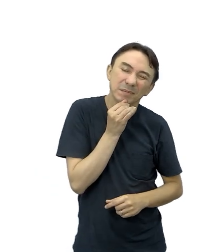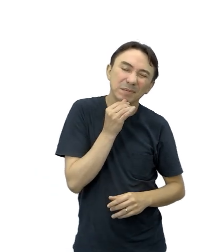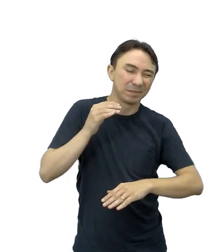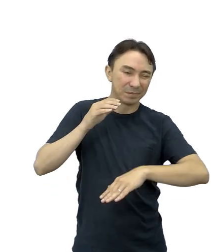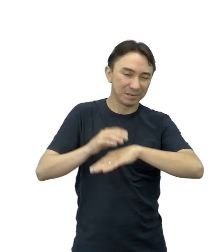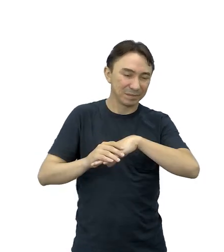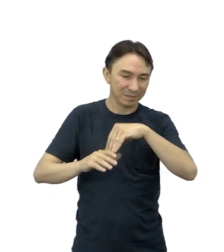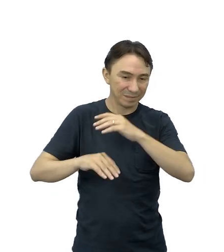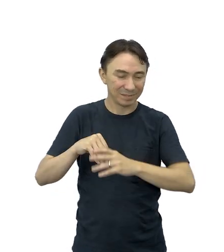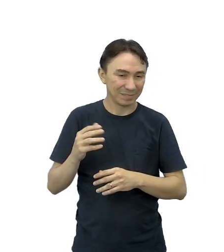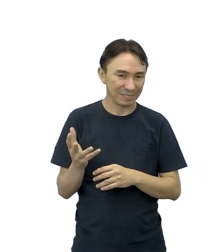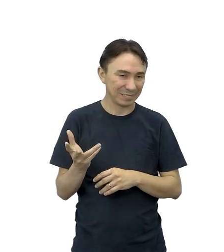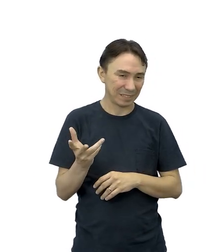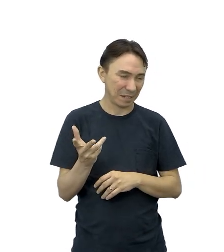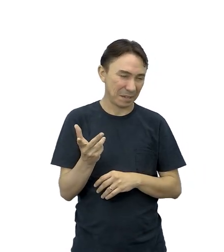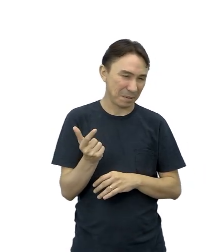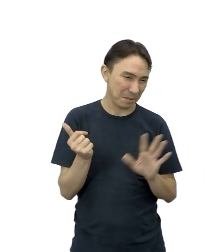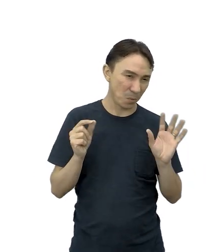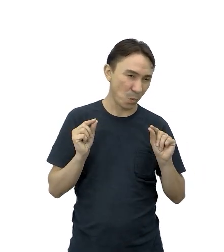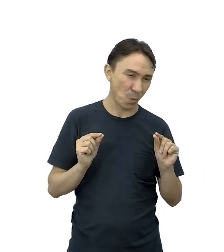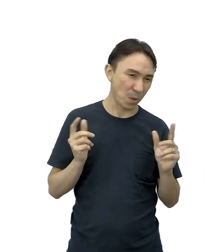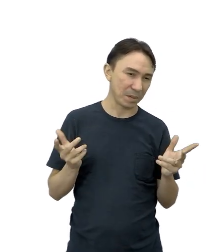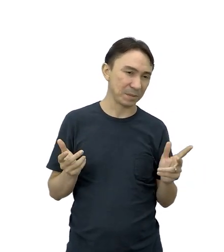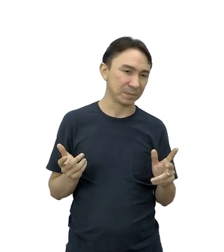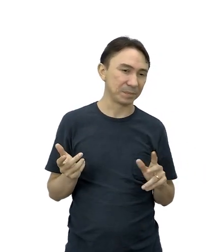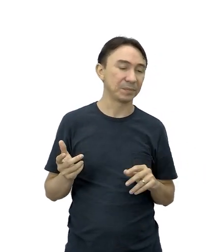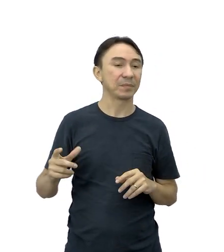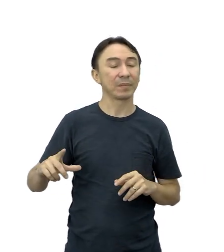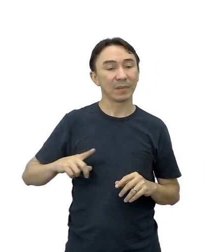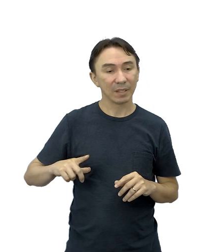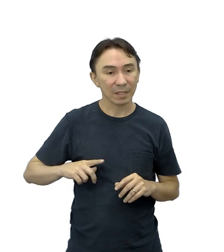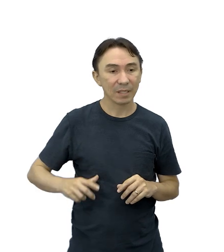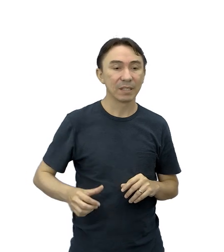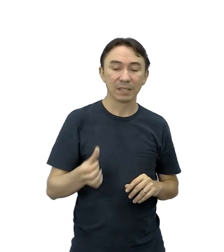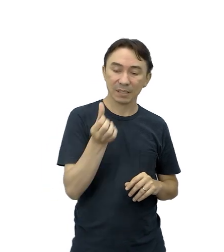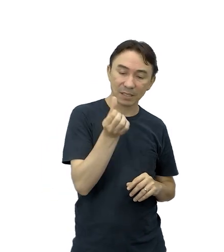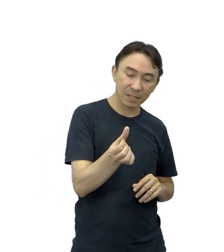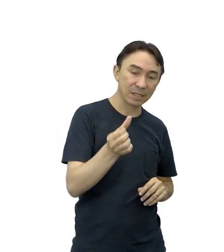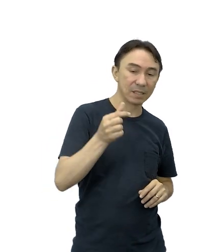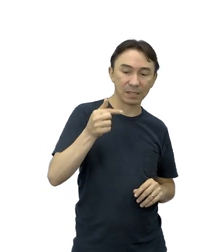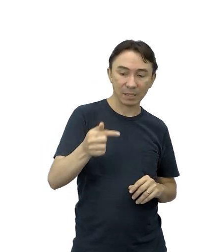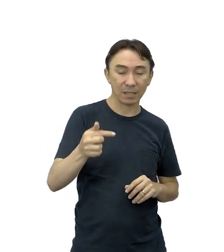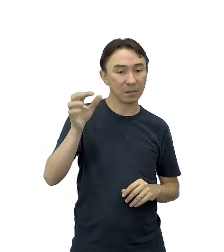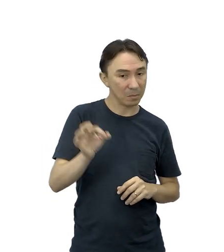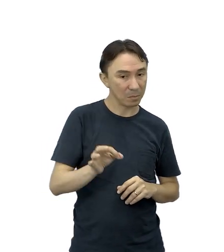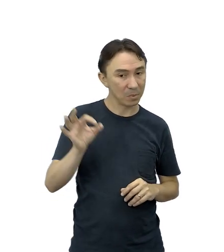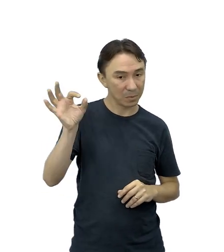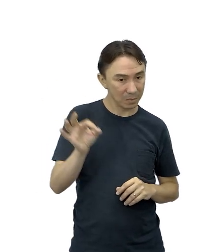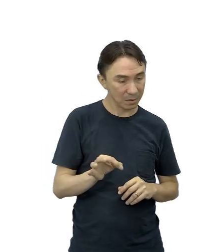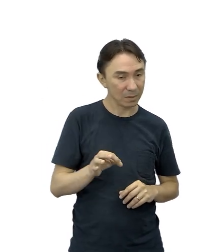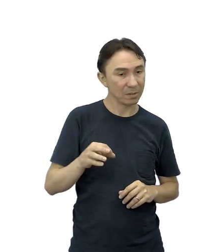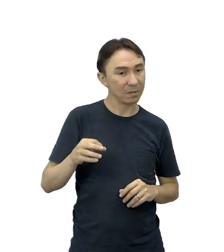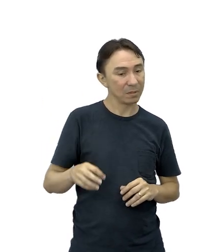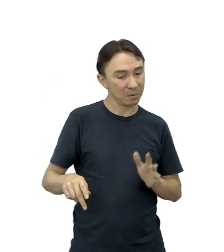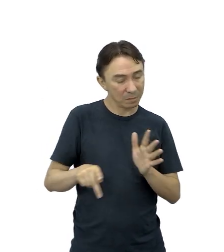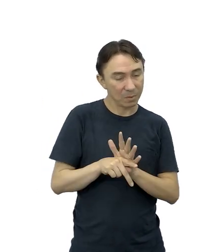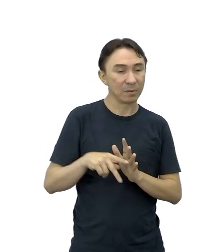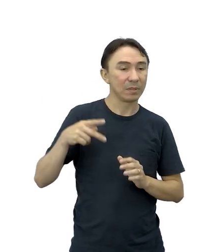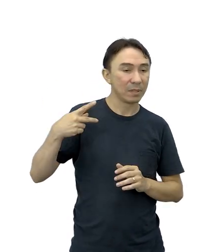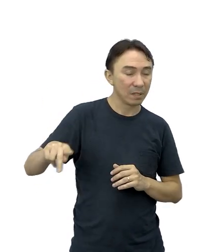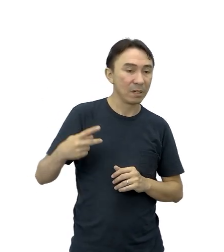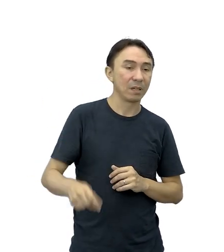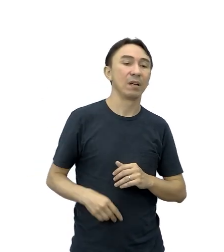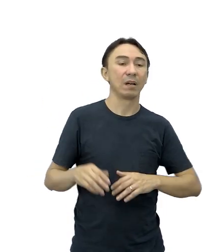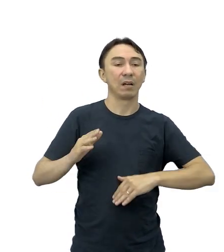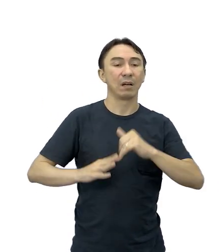uma específica, foi um acerto de 67%, né, dado aquela habilidade específica, e